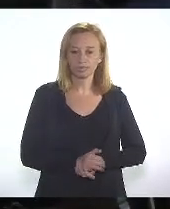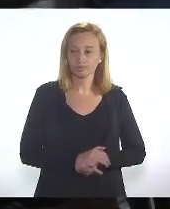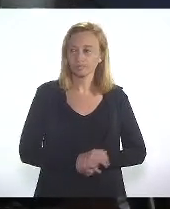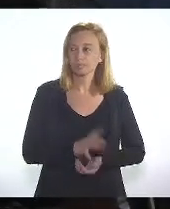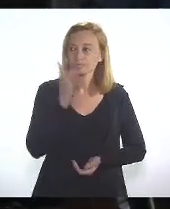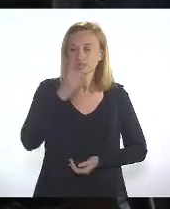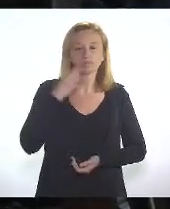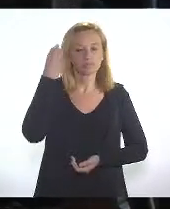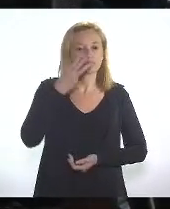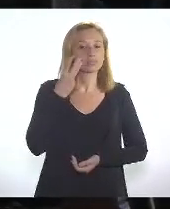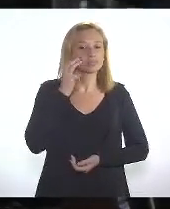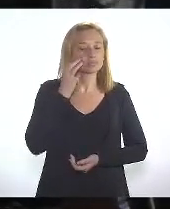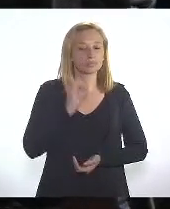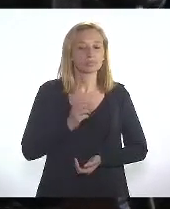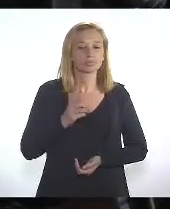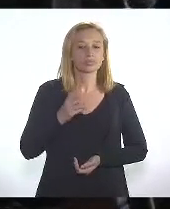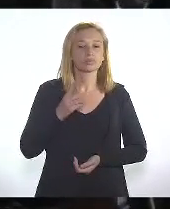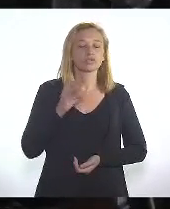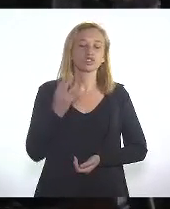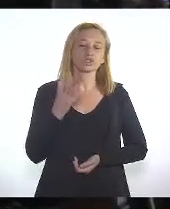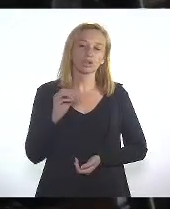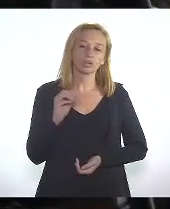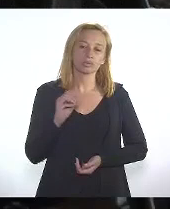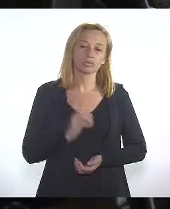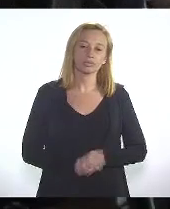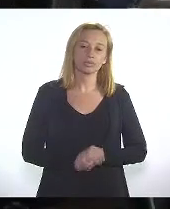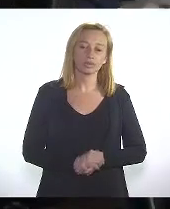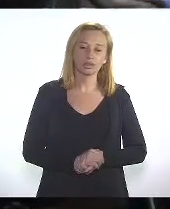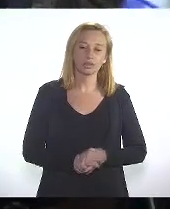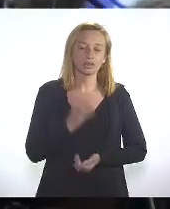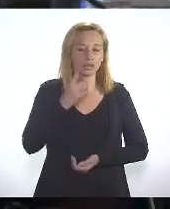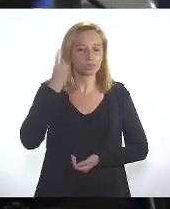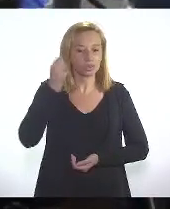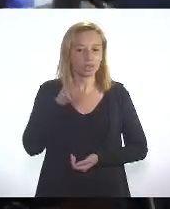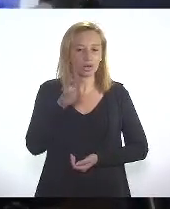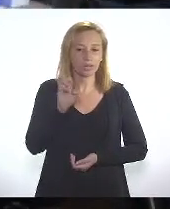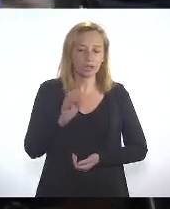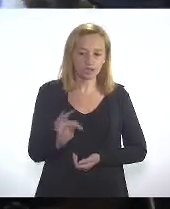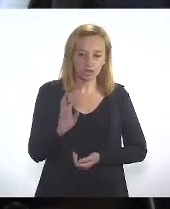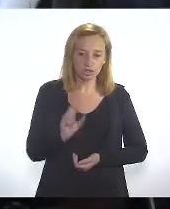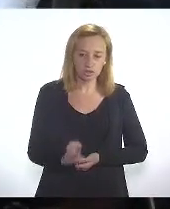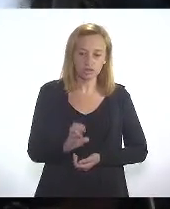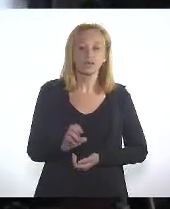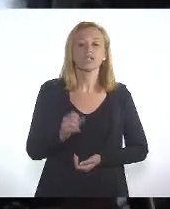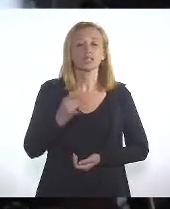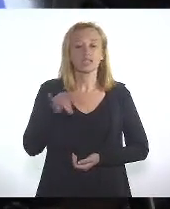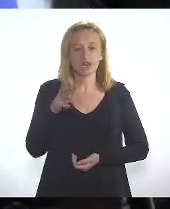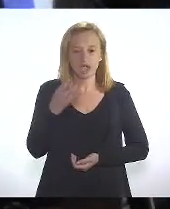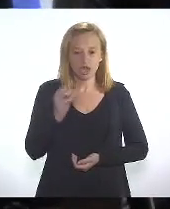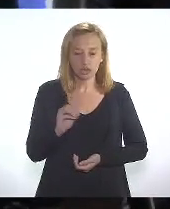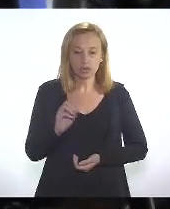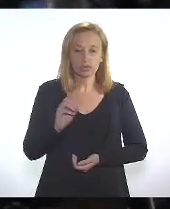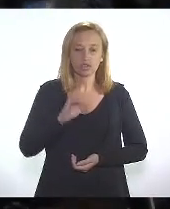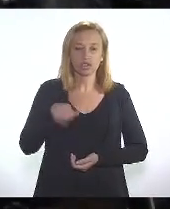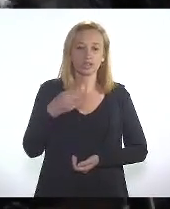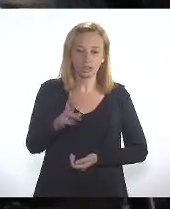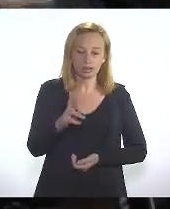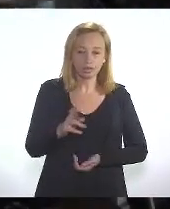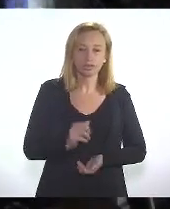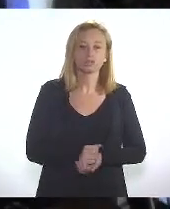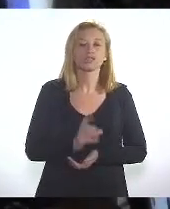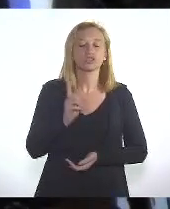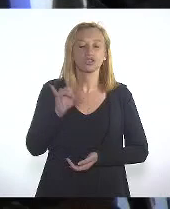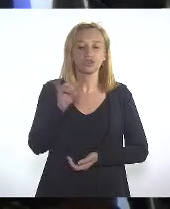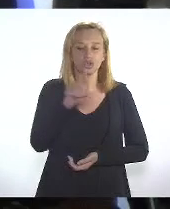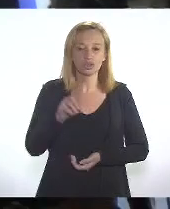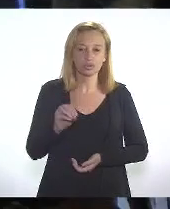Deputado Valdec Carneiro, deputado Chicão Bulhões, deputado Elbert Rezende, deputado Sérgio Fernandes, deputado Jair Bittencourt, deputado